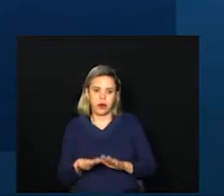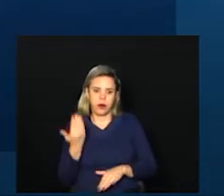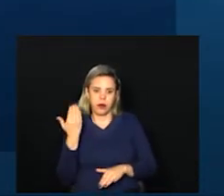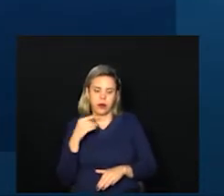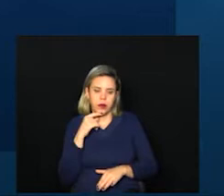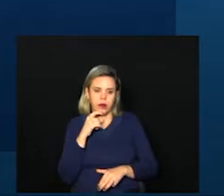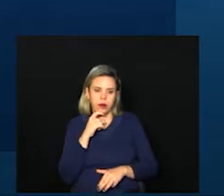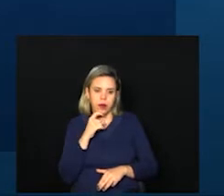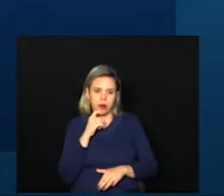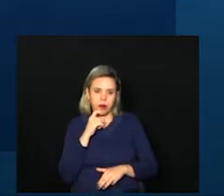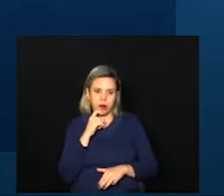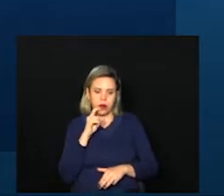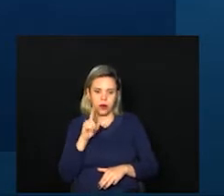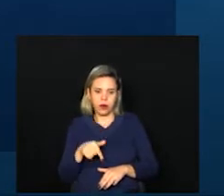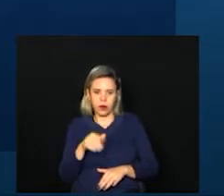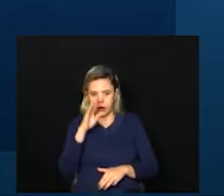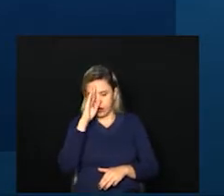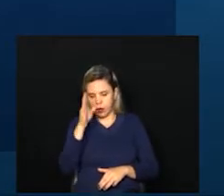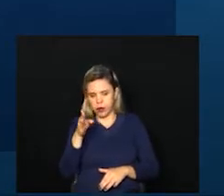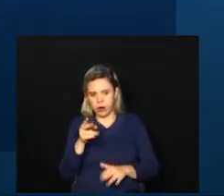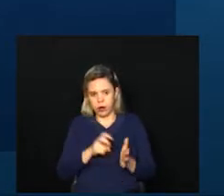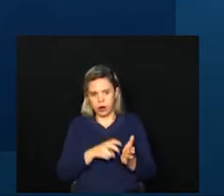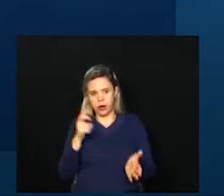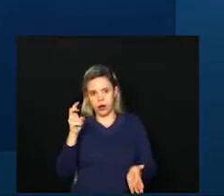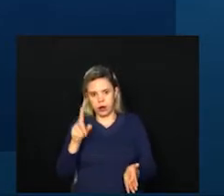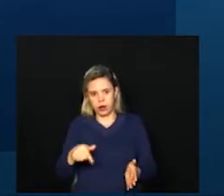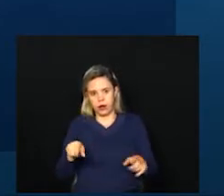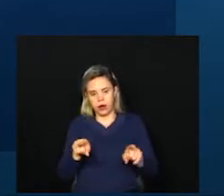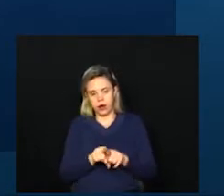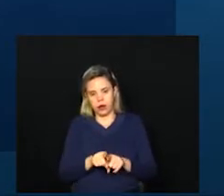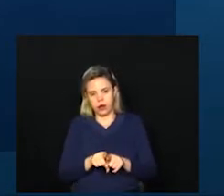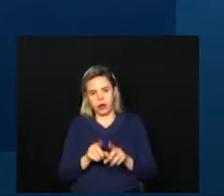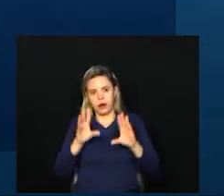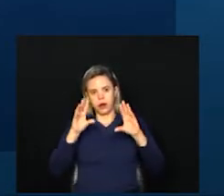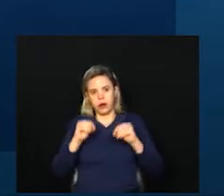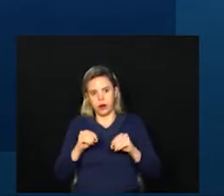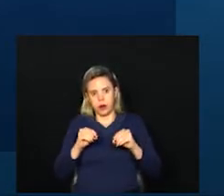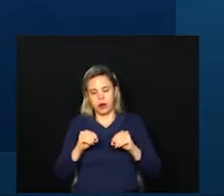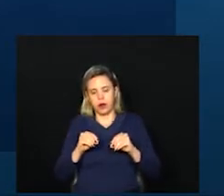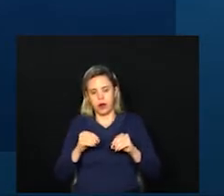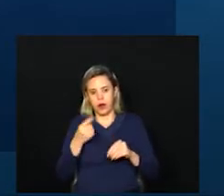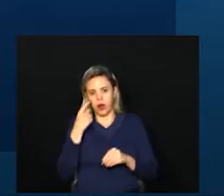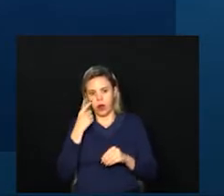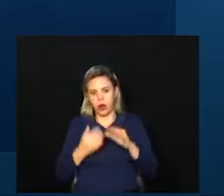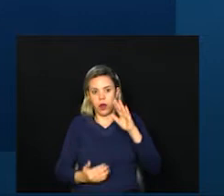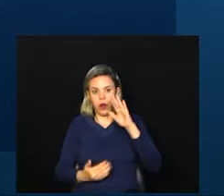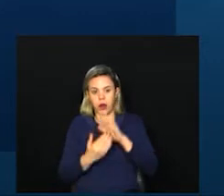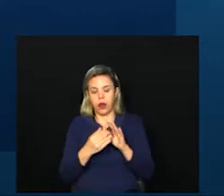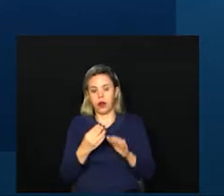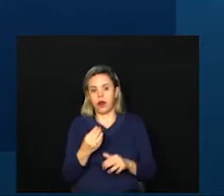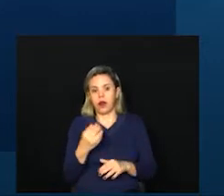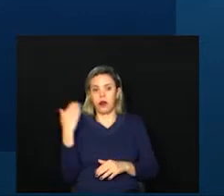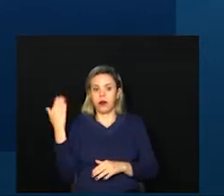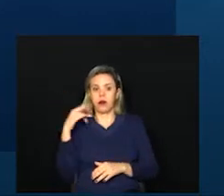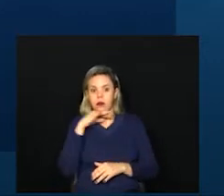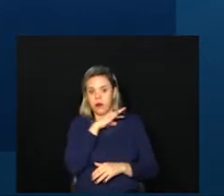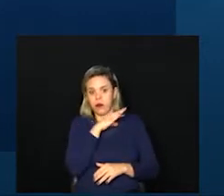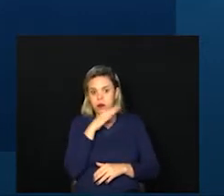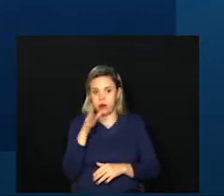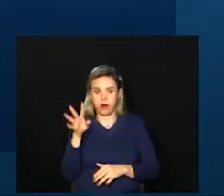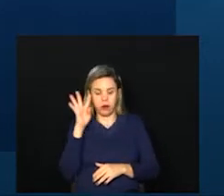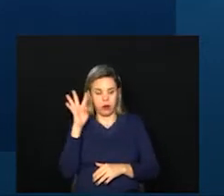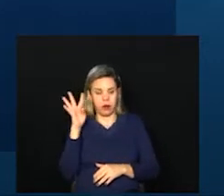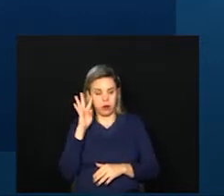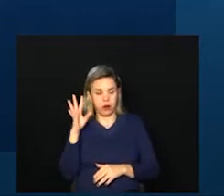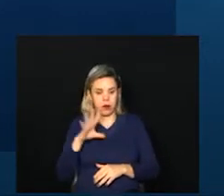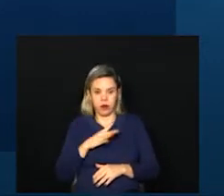o inverno, principalmente pela manhã e também no início da noite. E olha a máxima, hein? Clima de verão, então, nesta